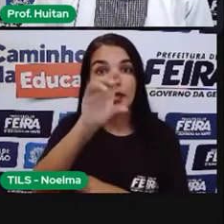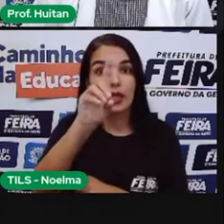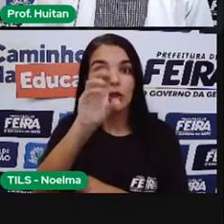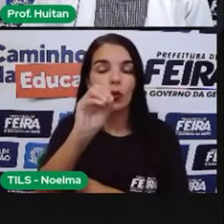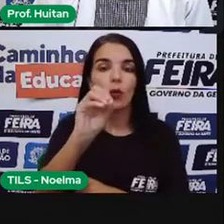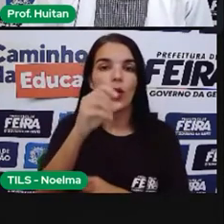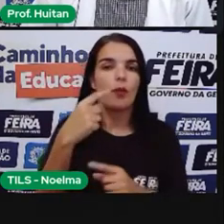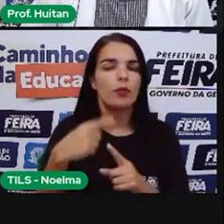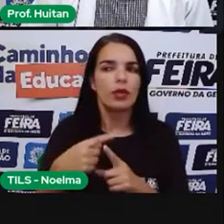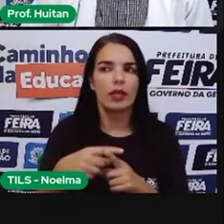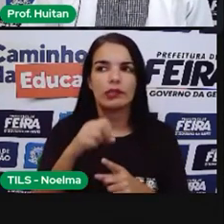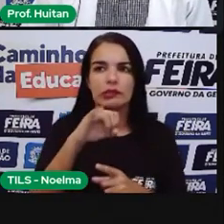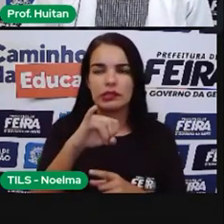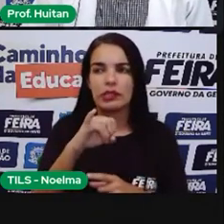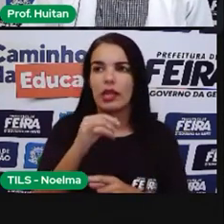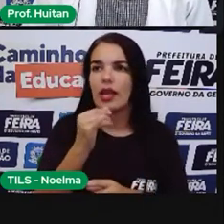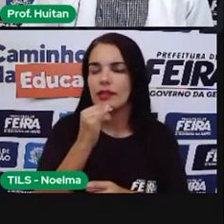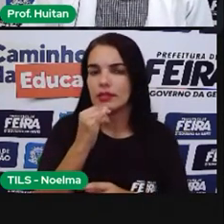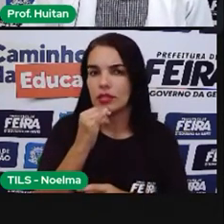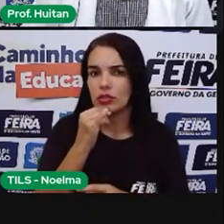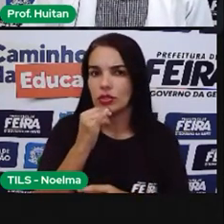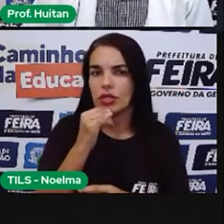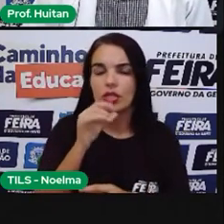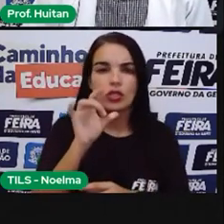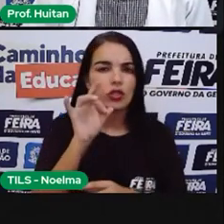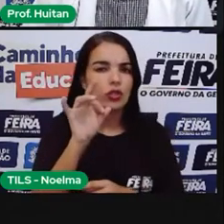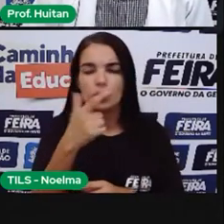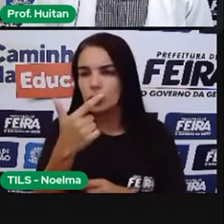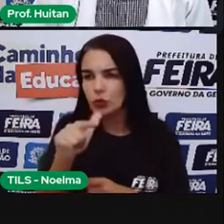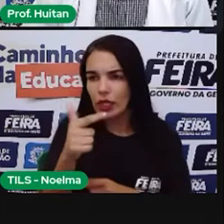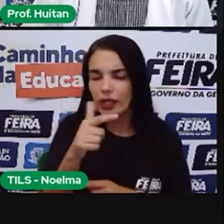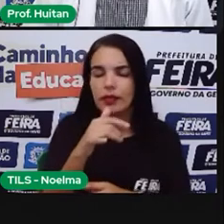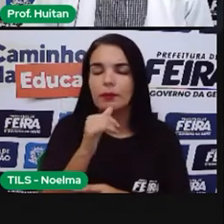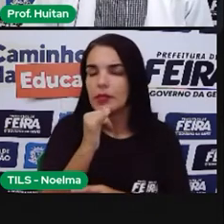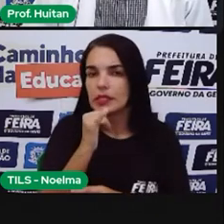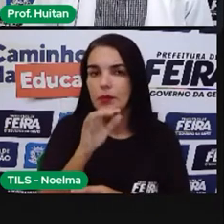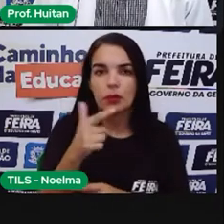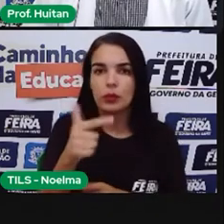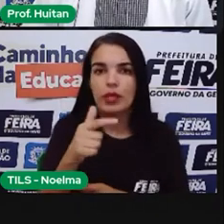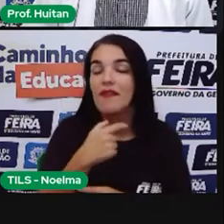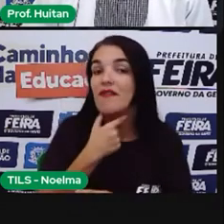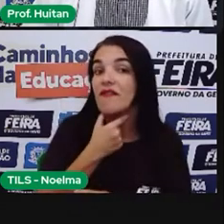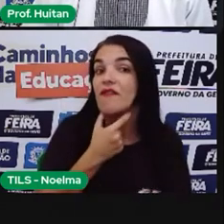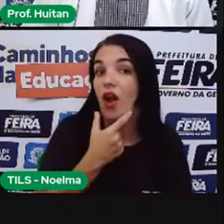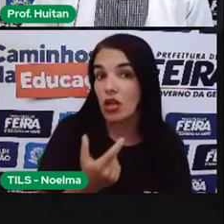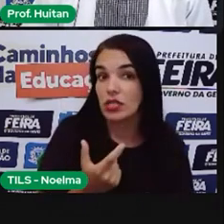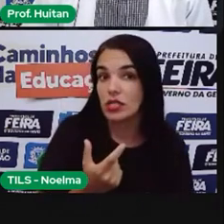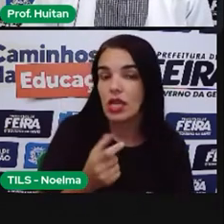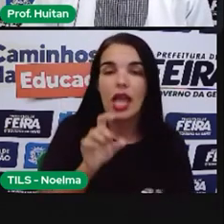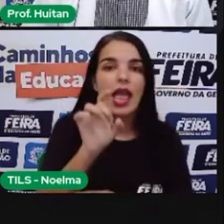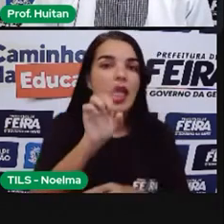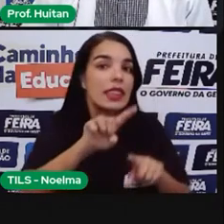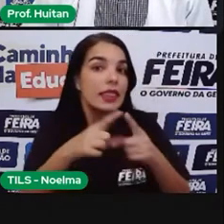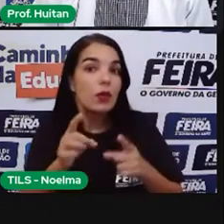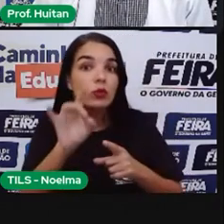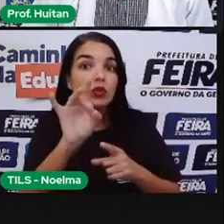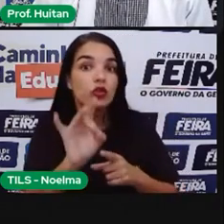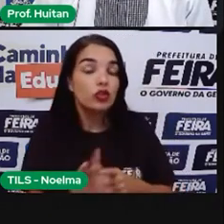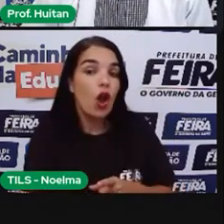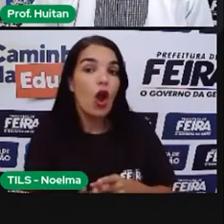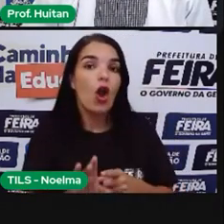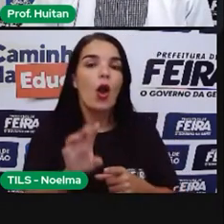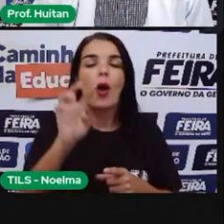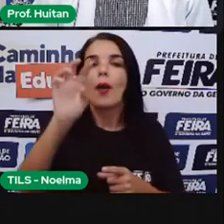voz, não pode ser considerada canção. Ok? Então, dentro,